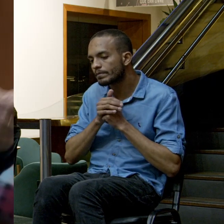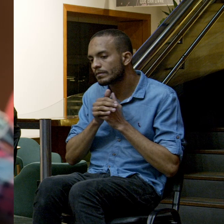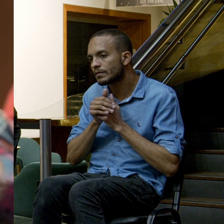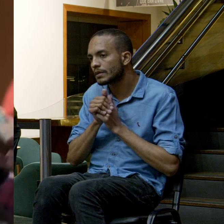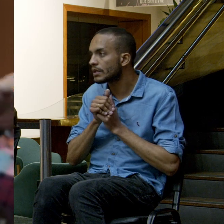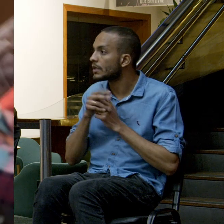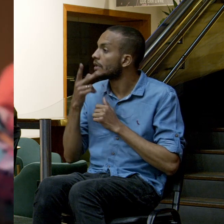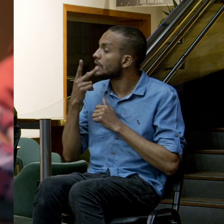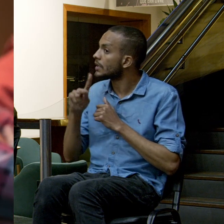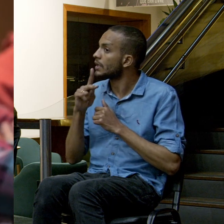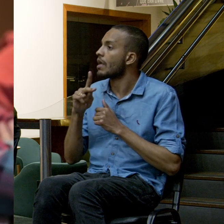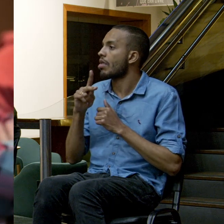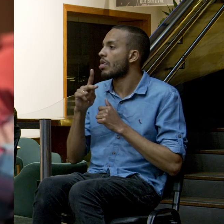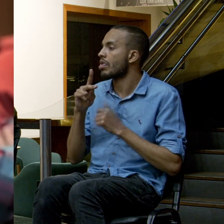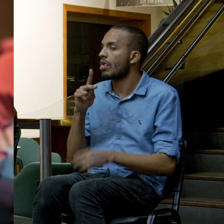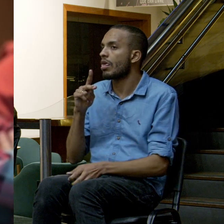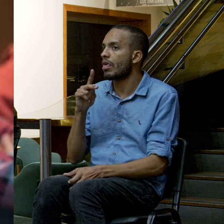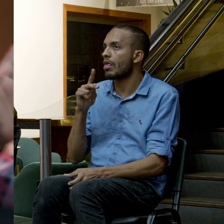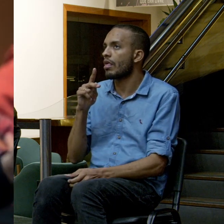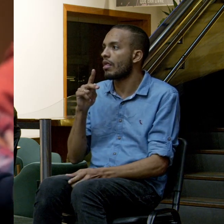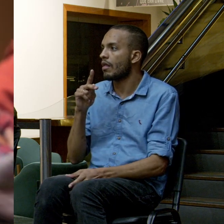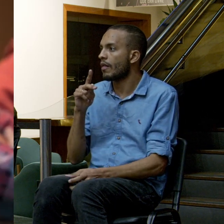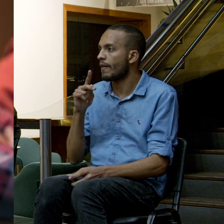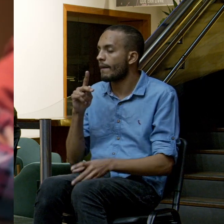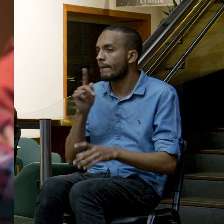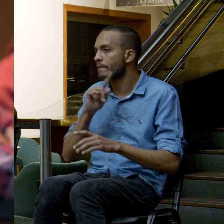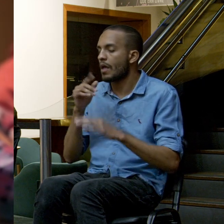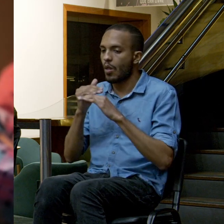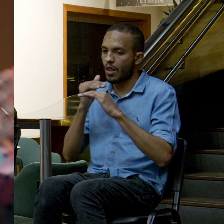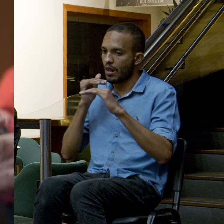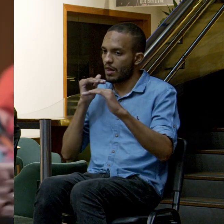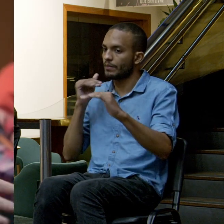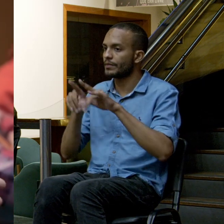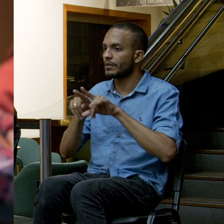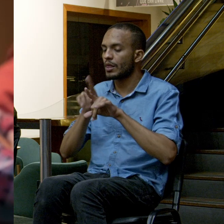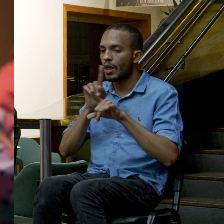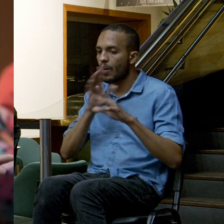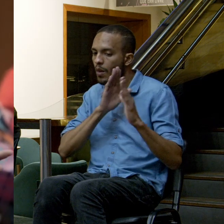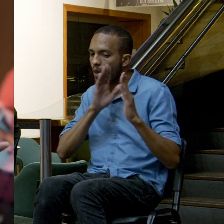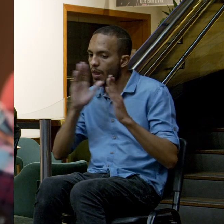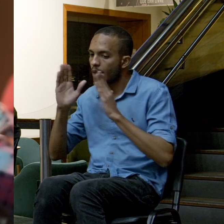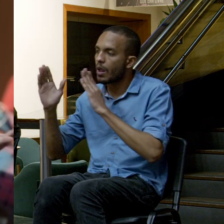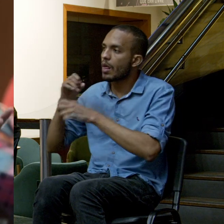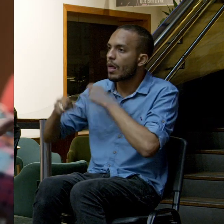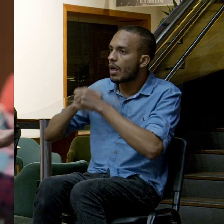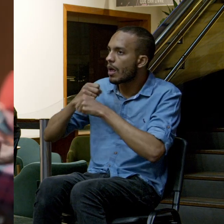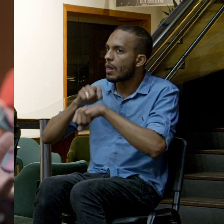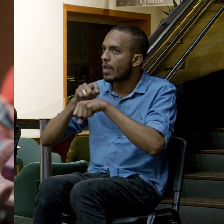que nessa aposta numa apresentação não linear, não cronológica, tem também um